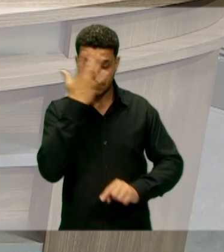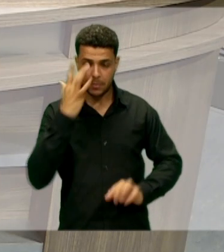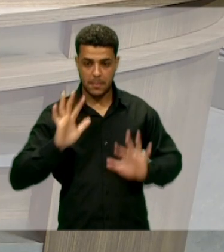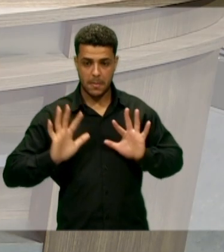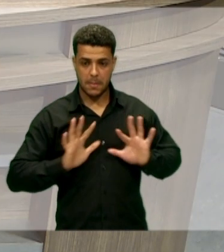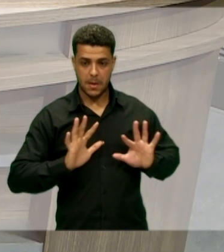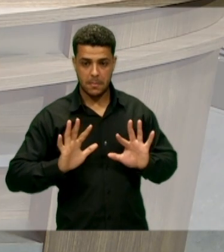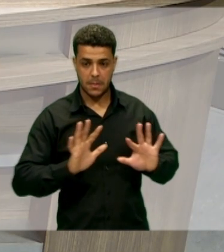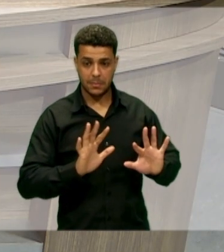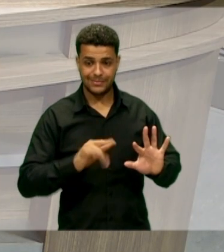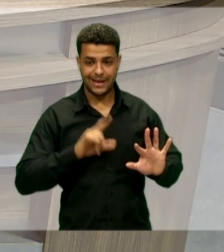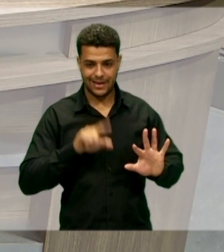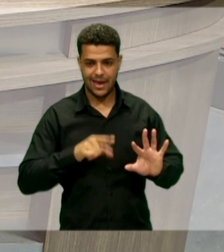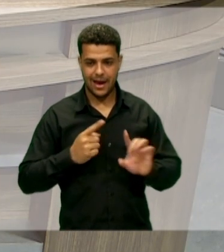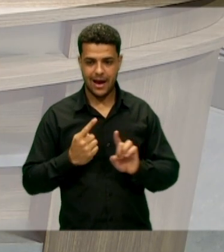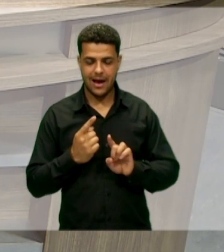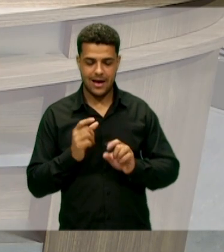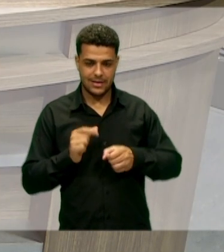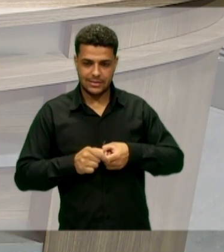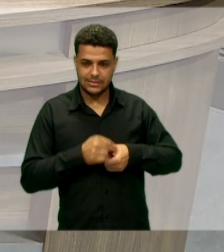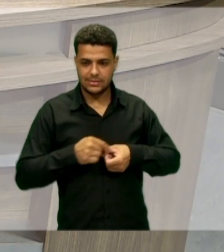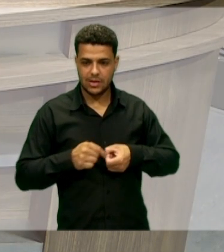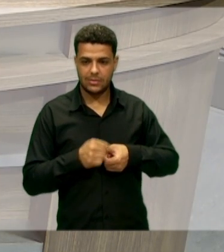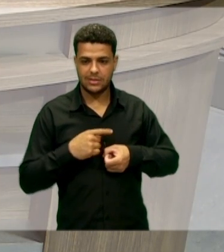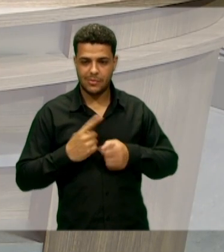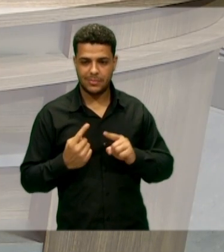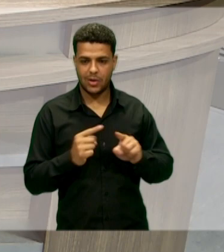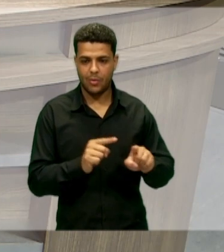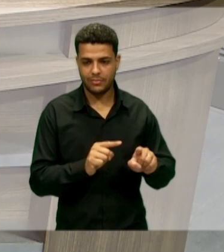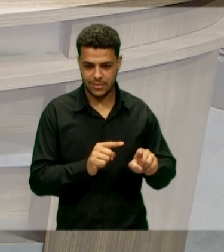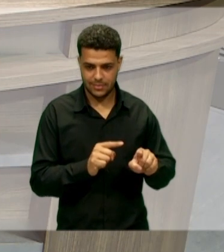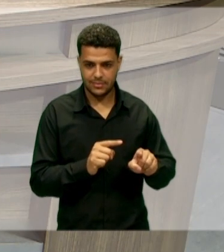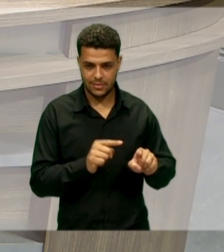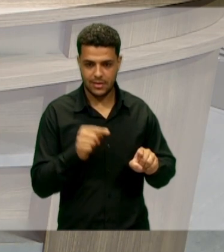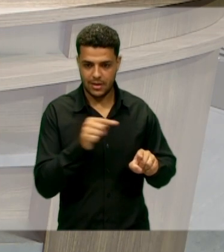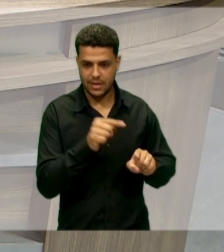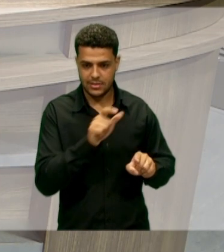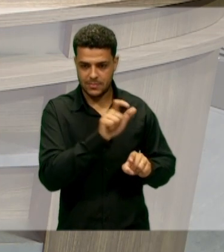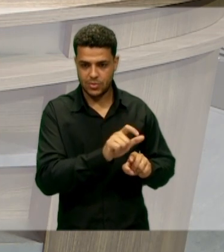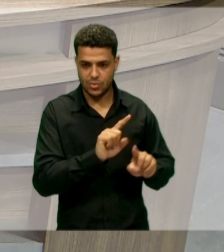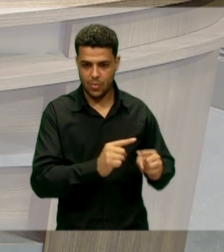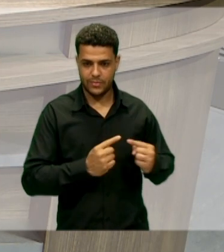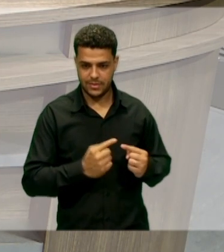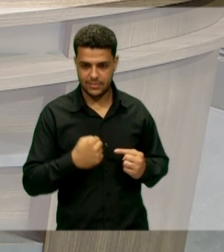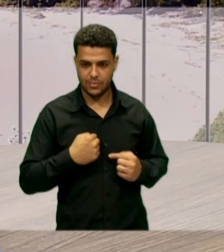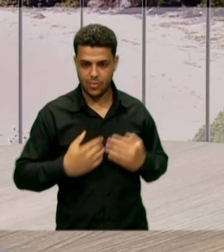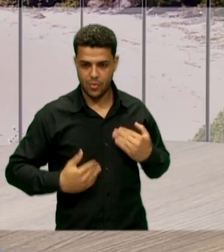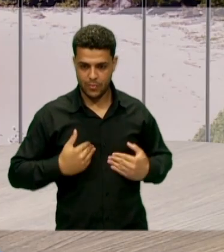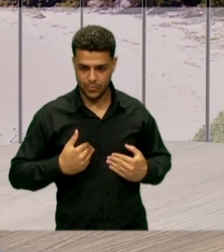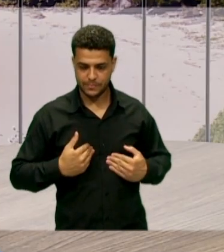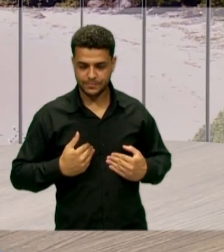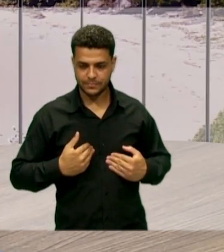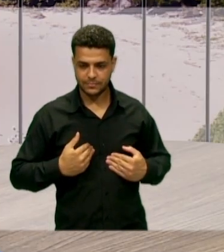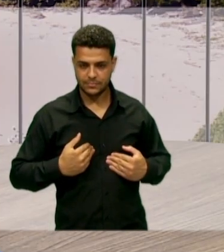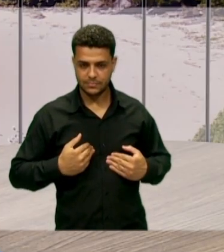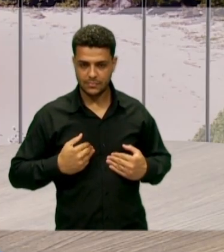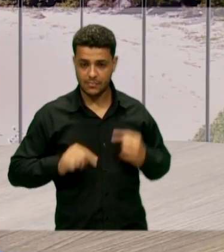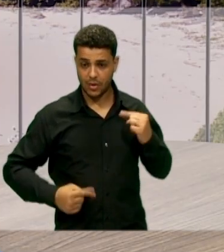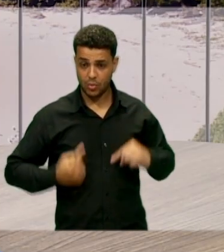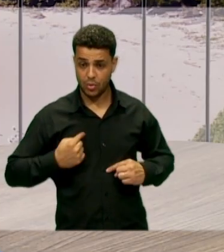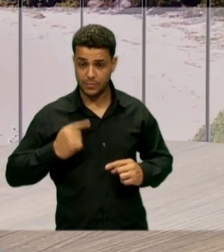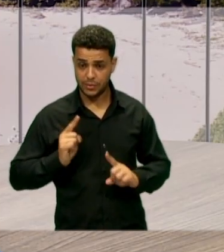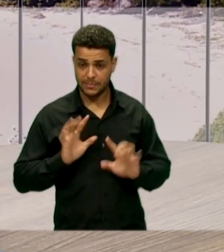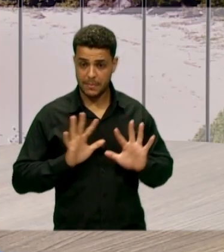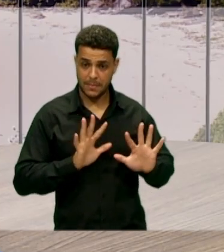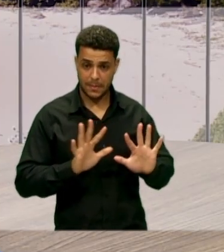exército, que são as células de defesa, né? Só que alguns cânceres, muito ardilosamente, eles